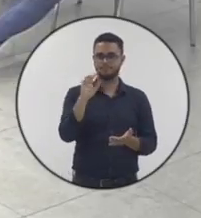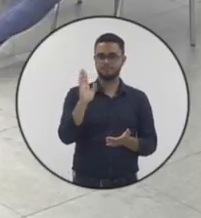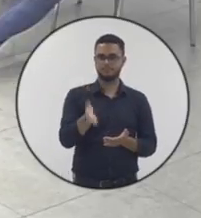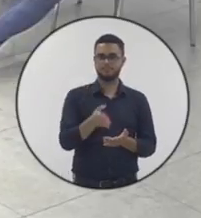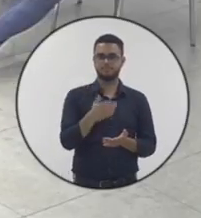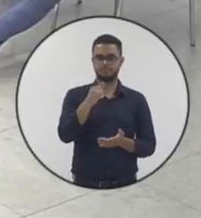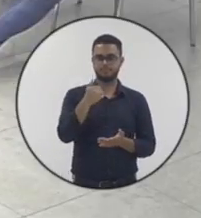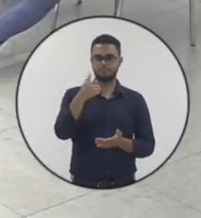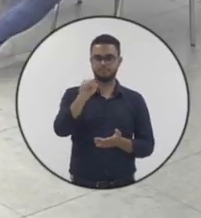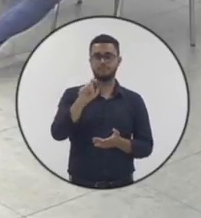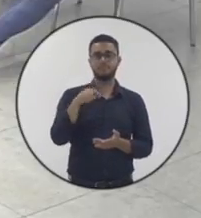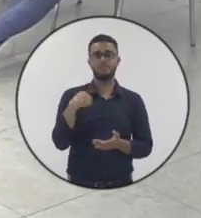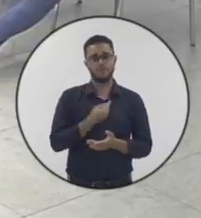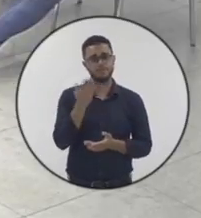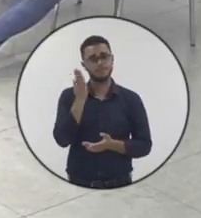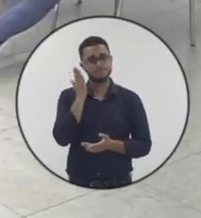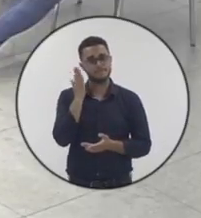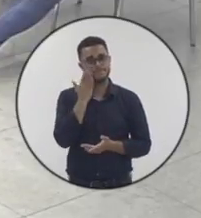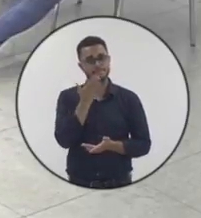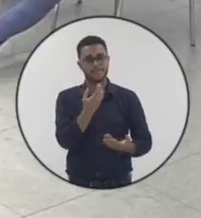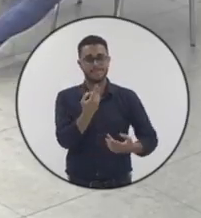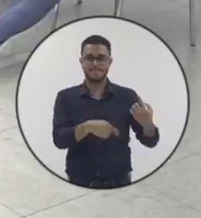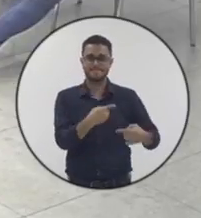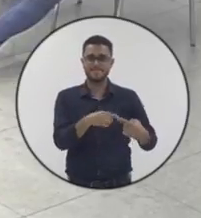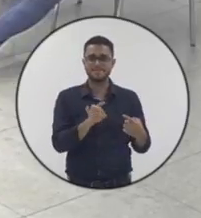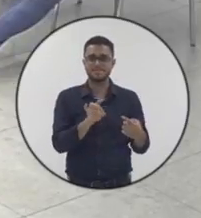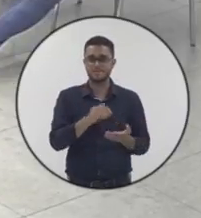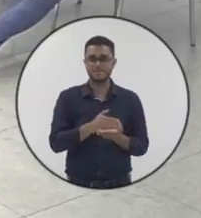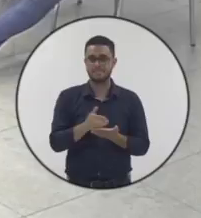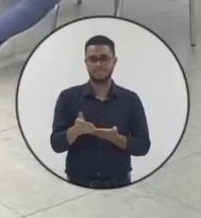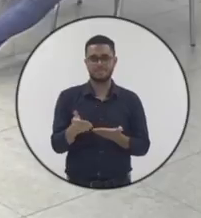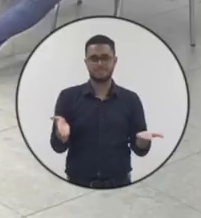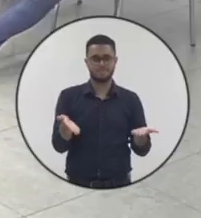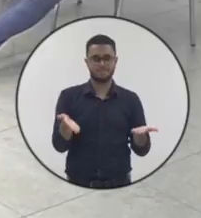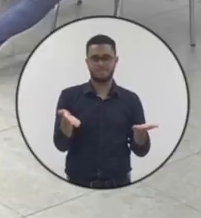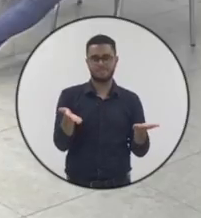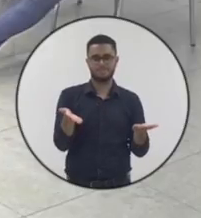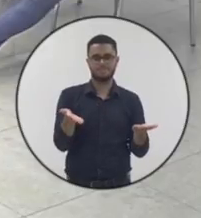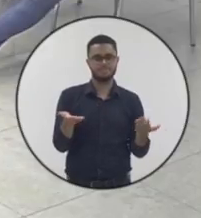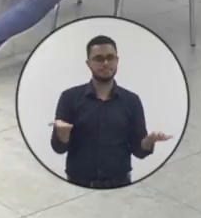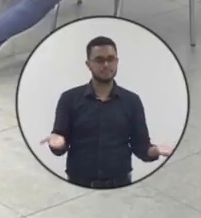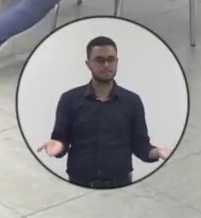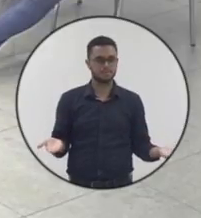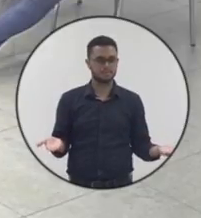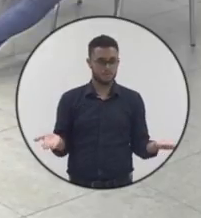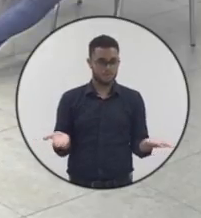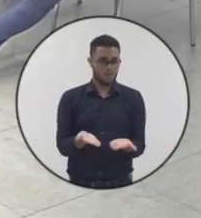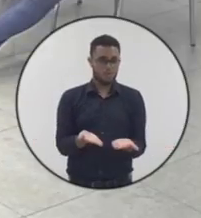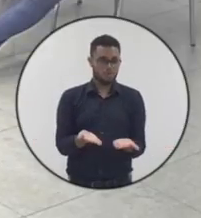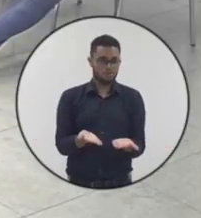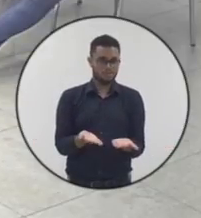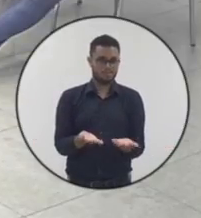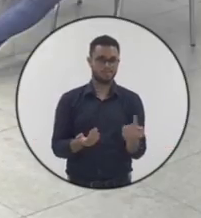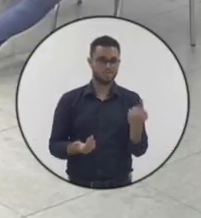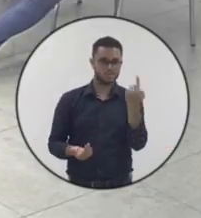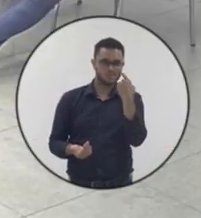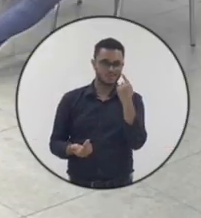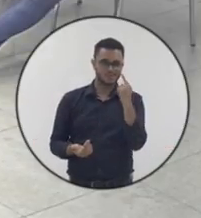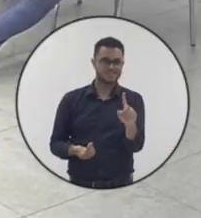E nós sabemos que o debate só está começando, né? Hoje só foi o dia em que